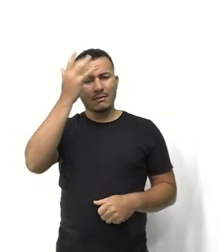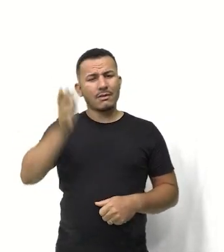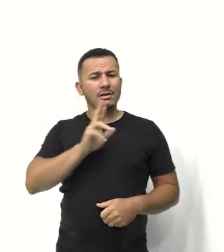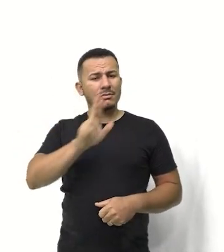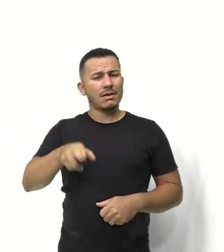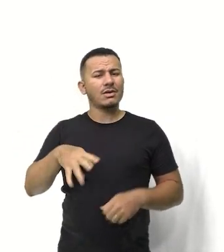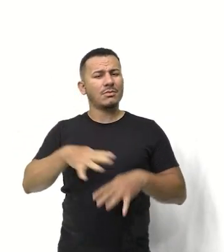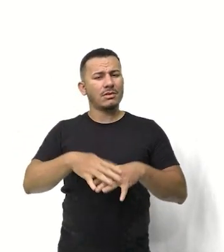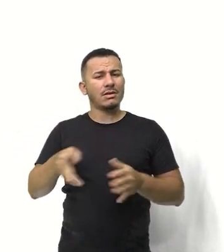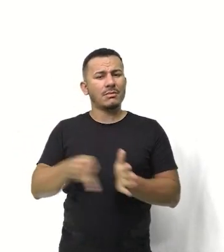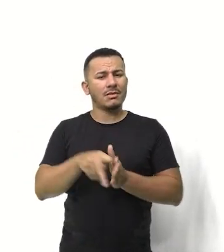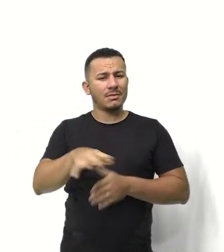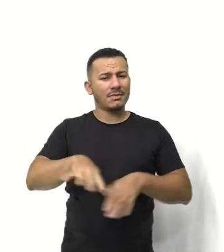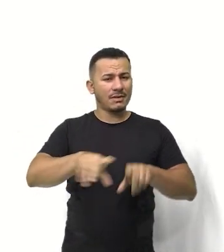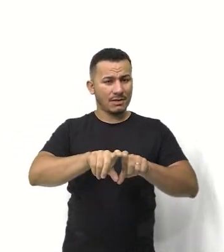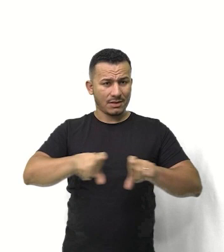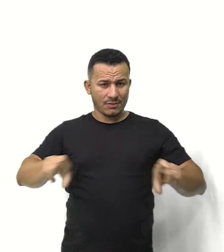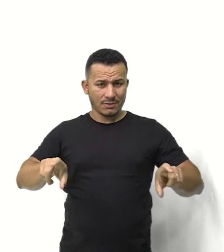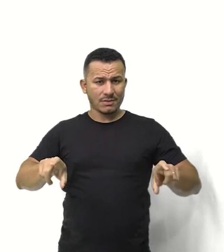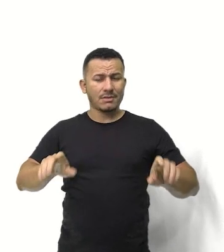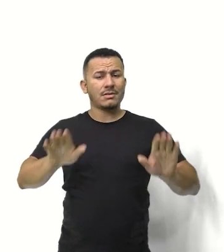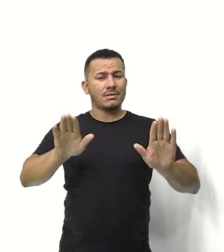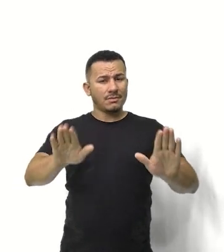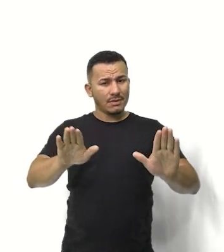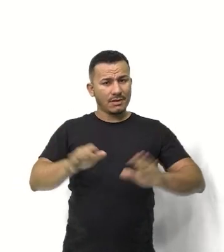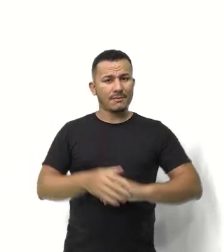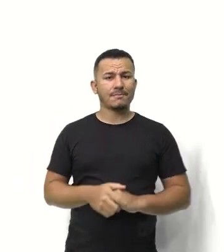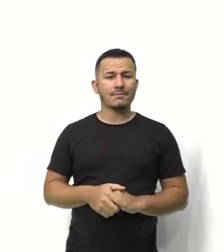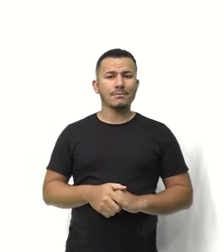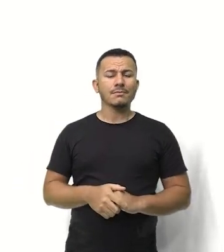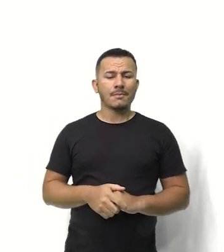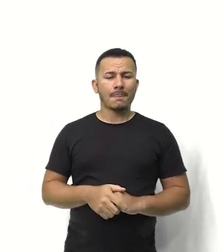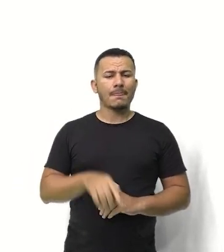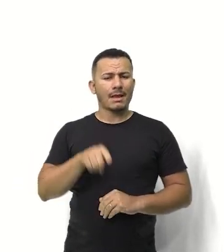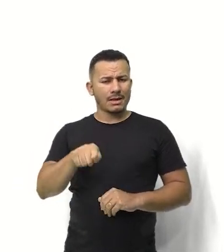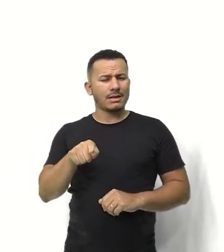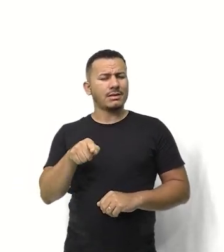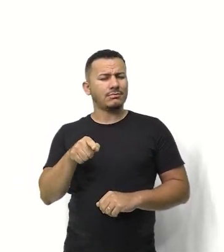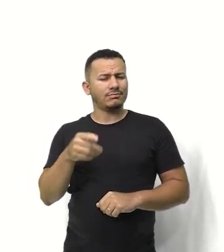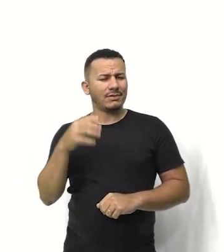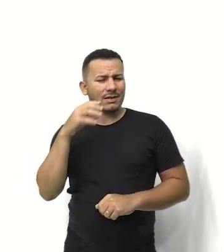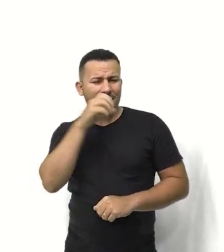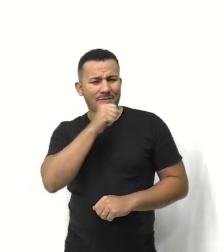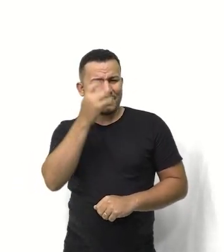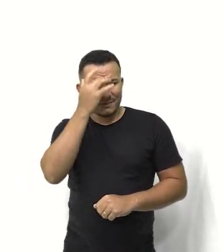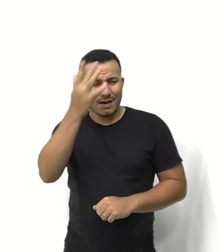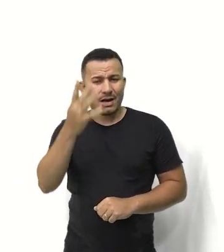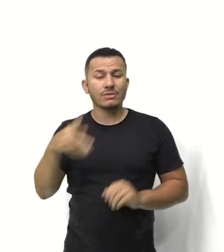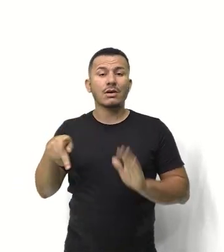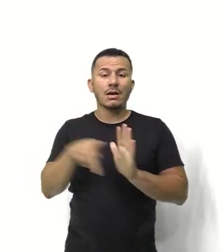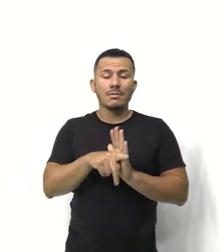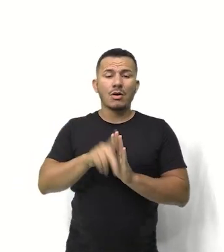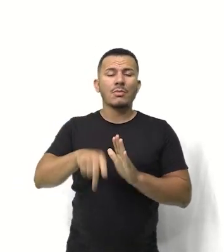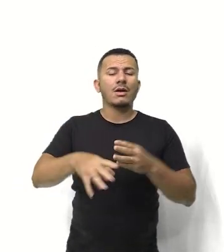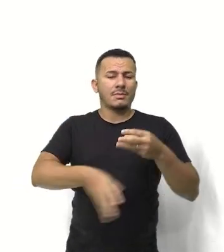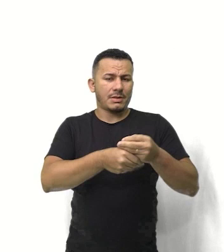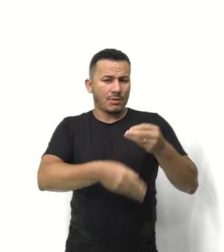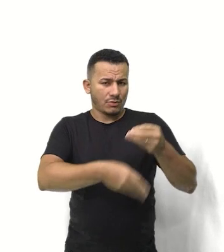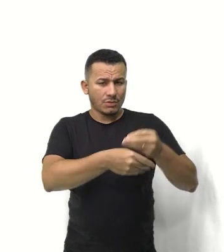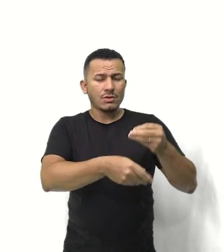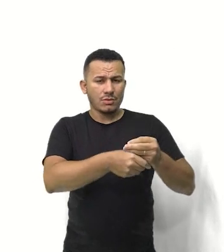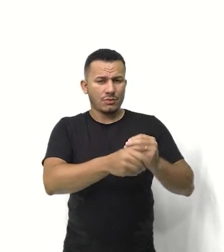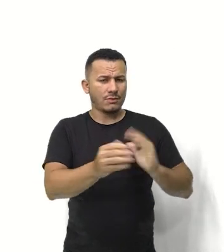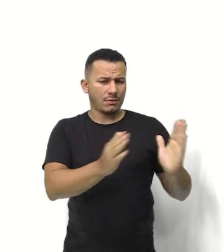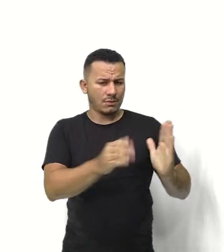mais prática de resolver uma equação. Mas lembrando que essa maneira mais prática, ela veio do